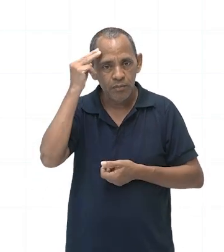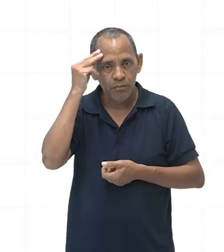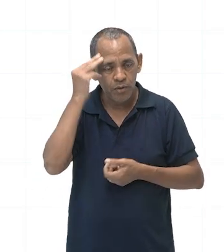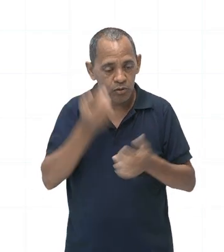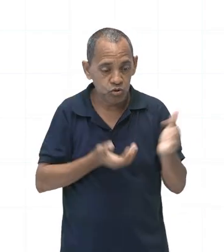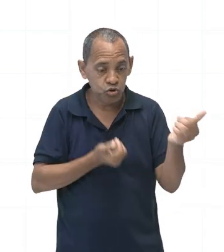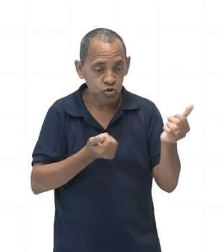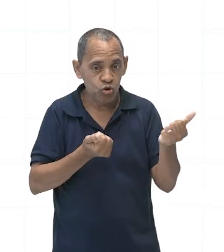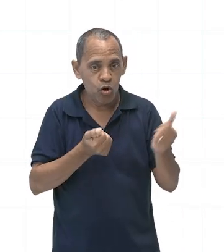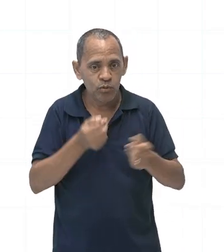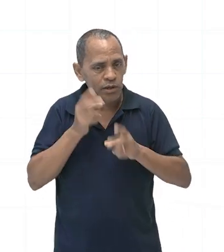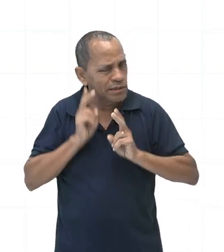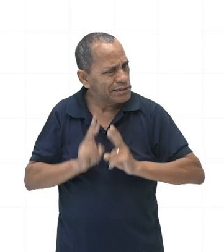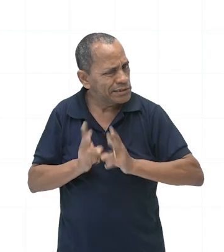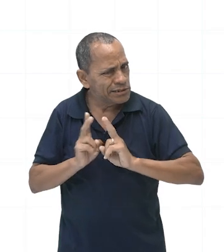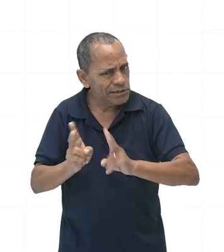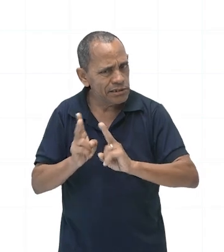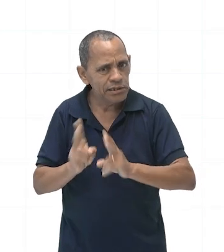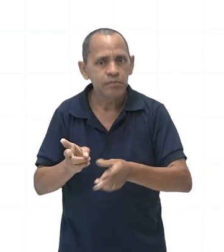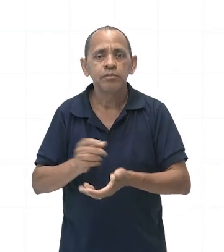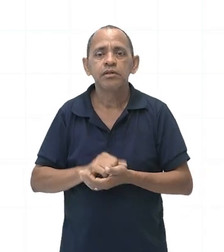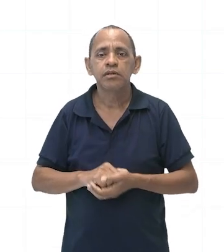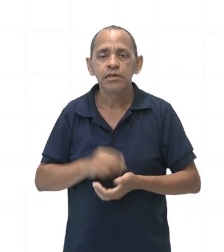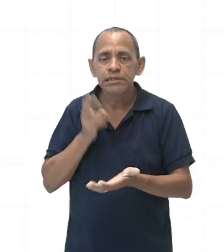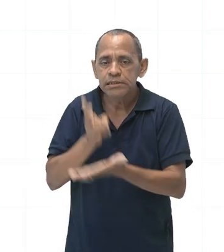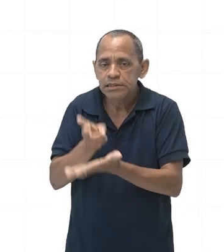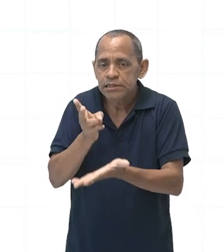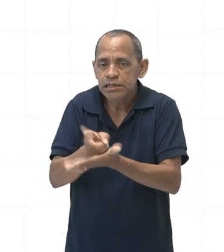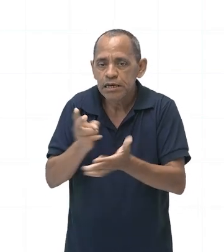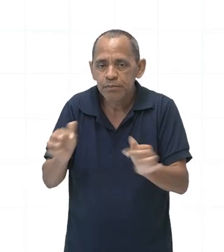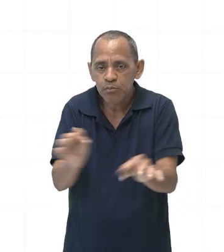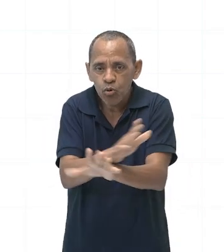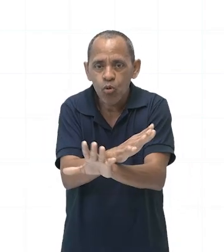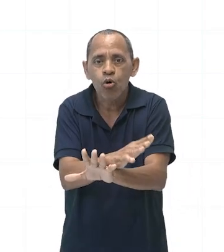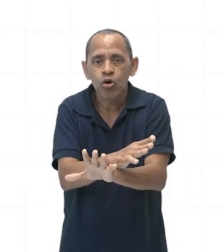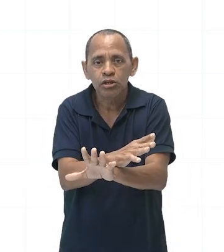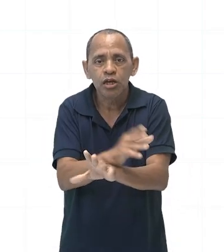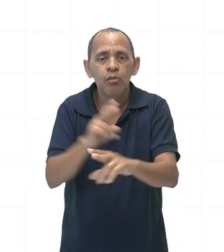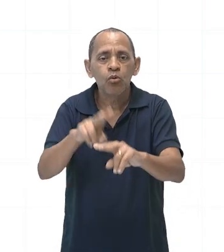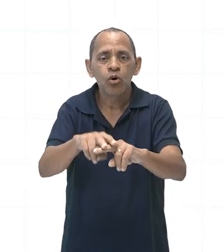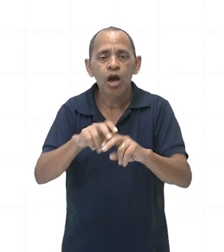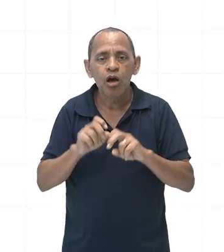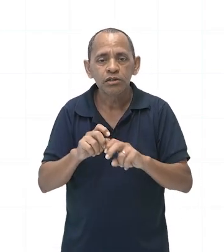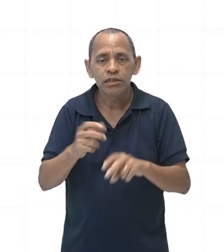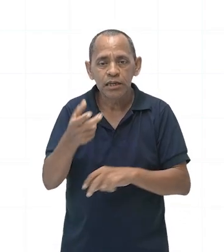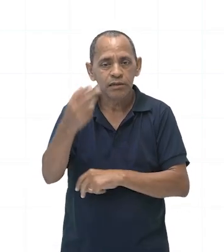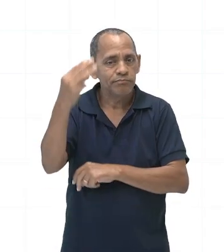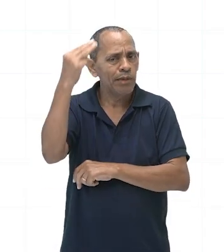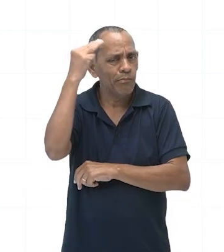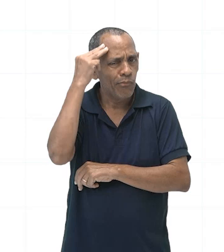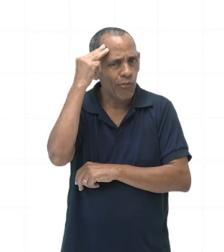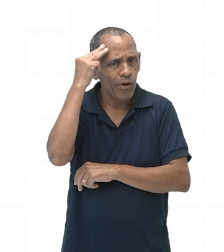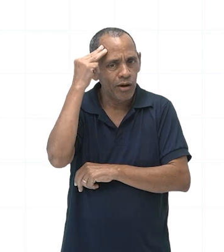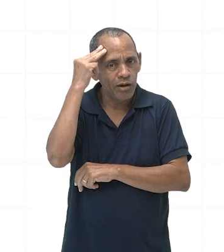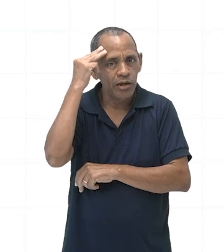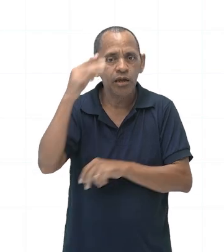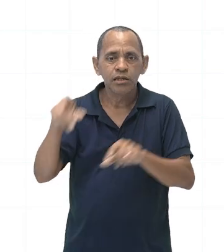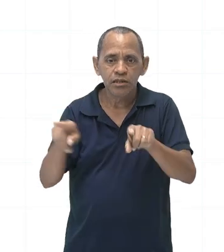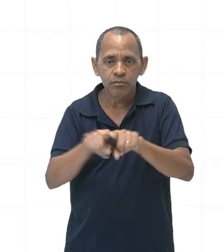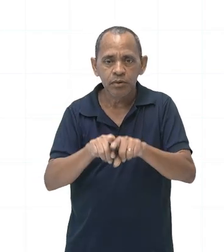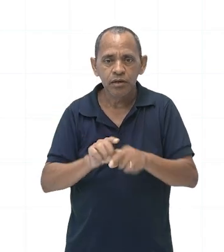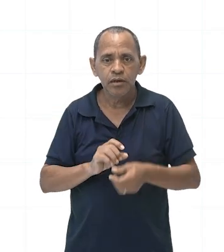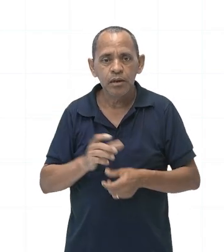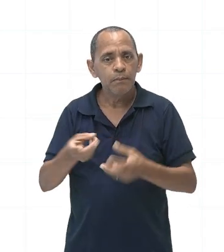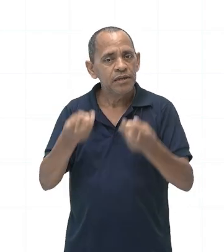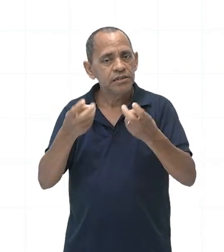está sempre pronta, visto que seu arquivo é curto. Percebam, então, ali que a minha